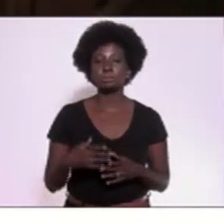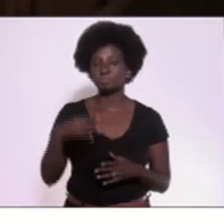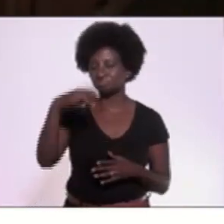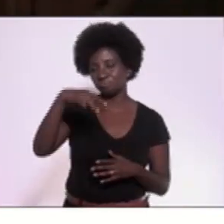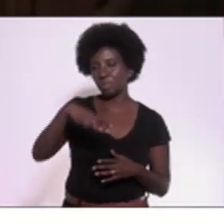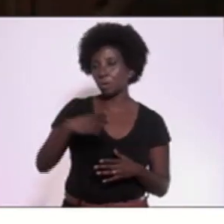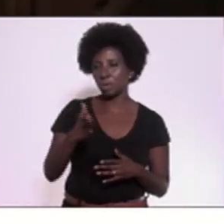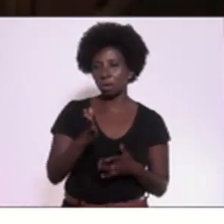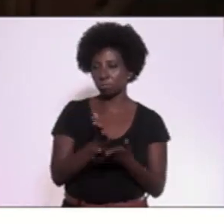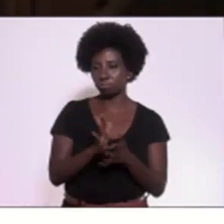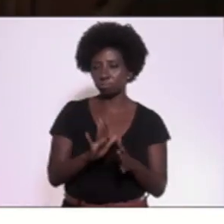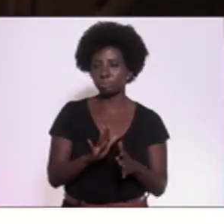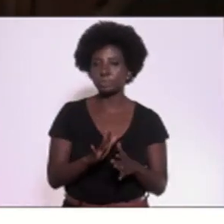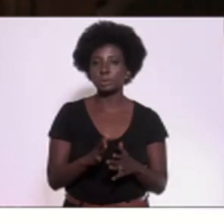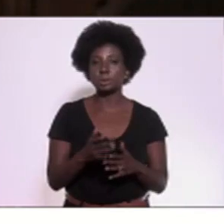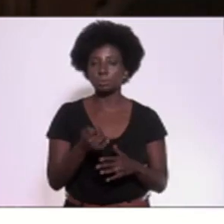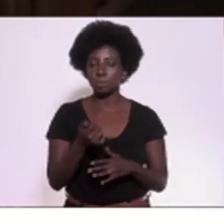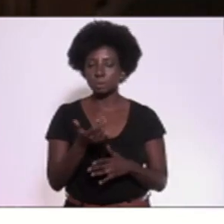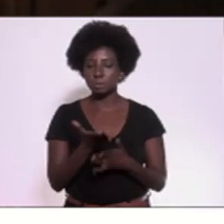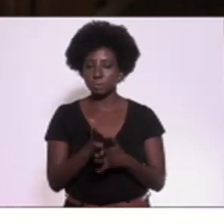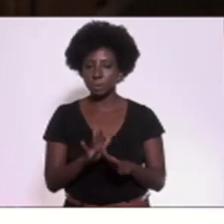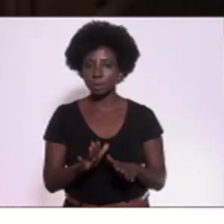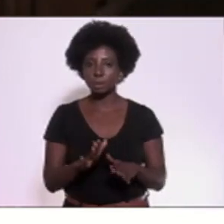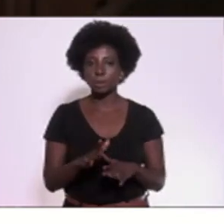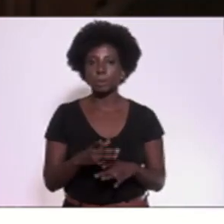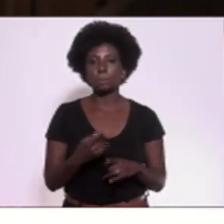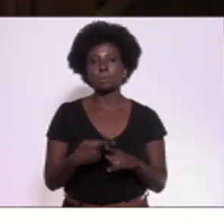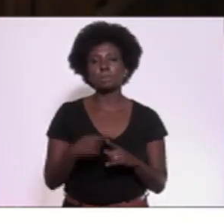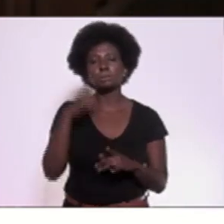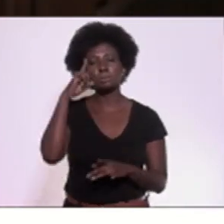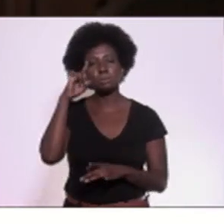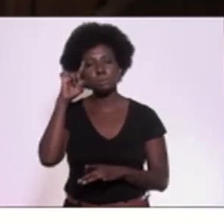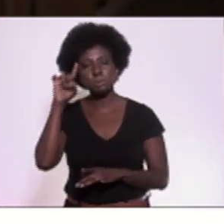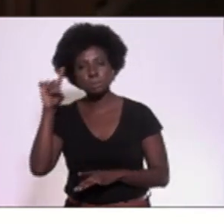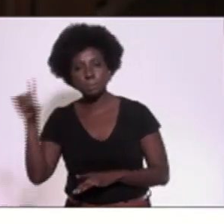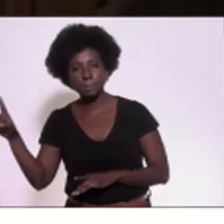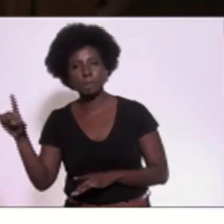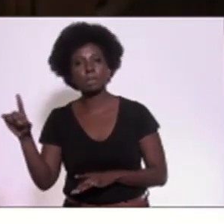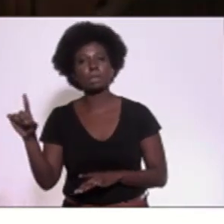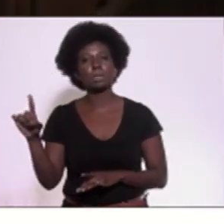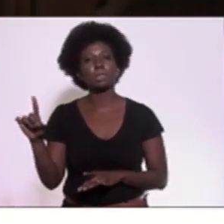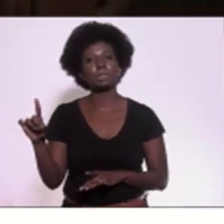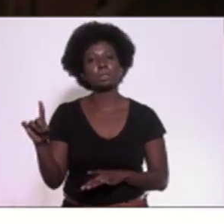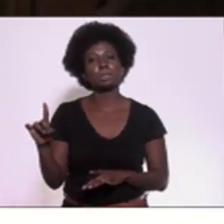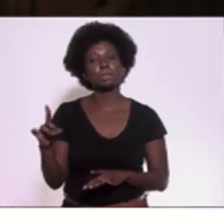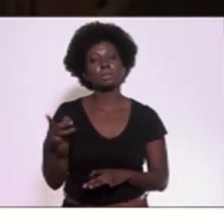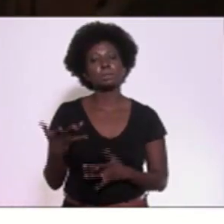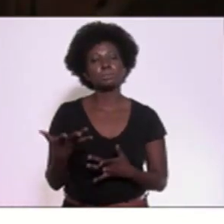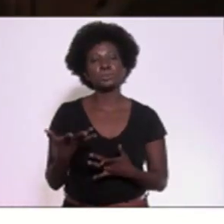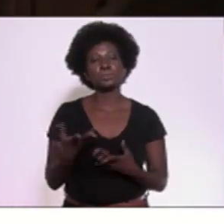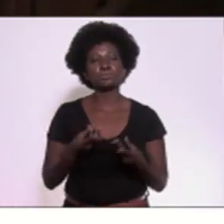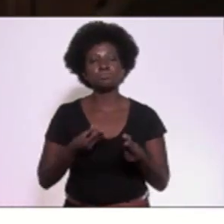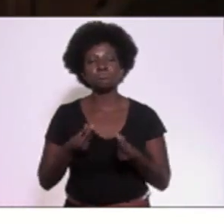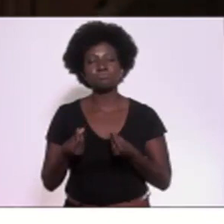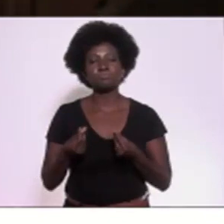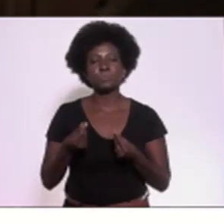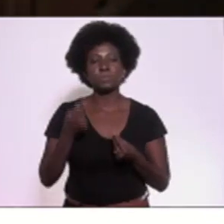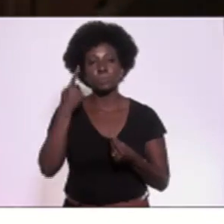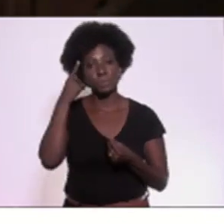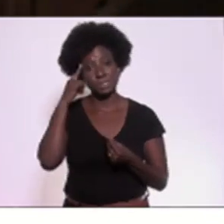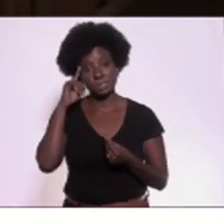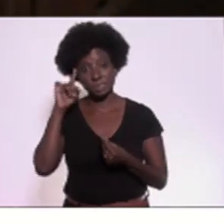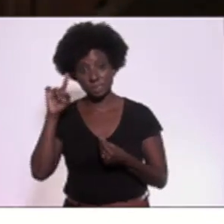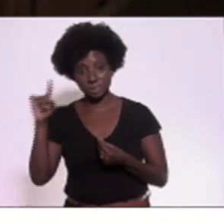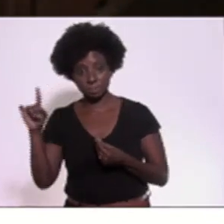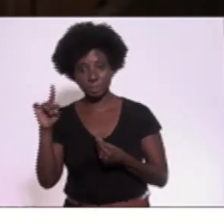final dessa semana, que foi uma semana que muito nos intrigou, né? Semana